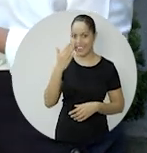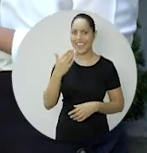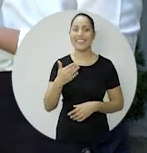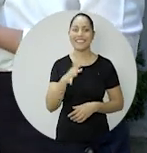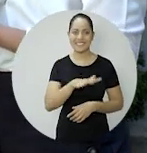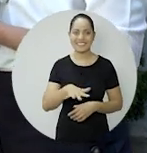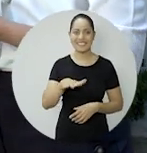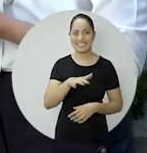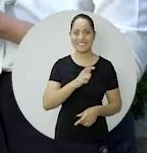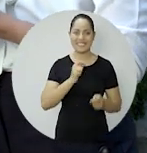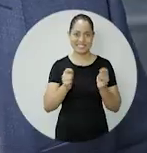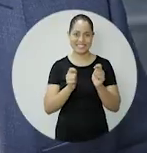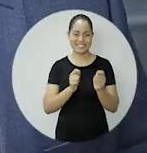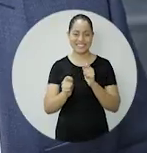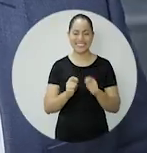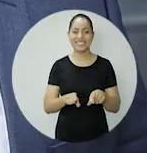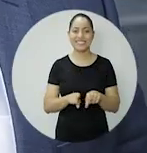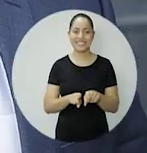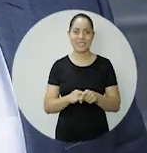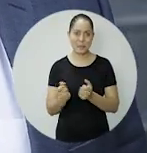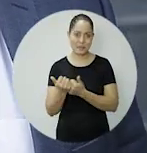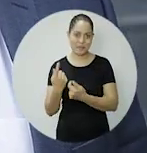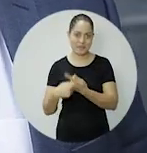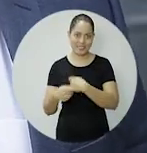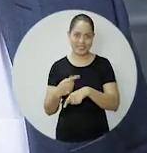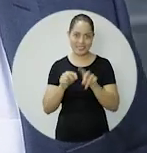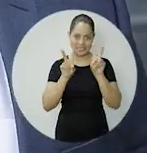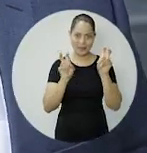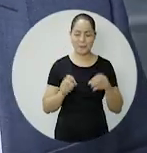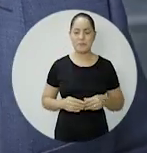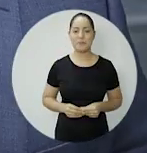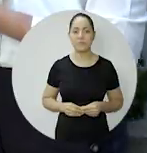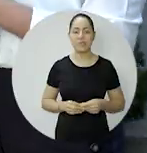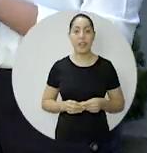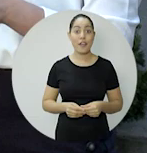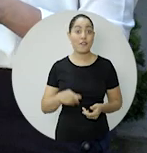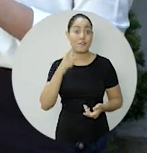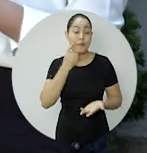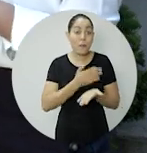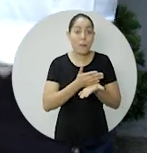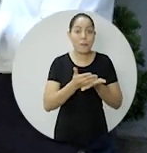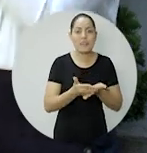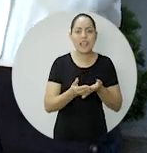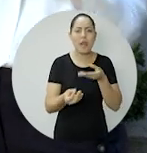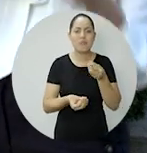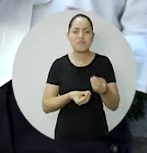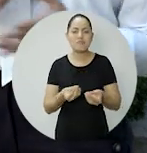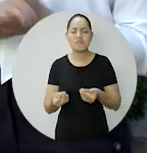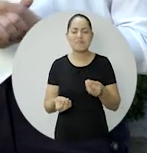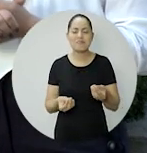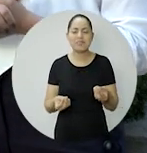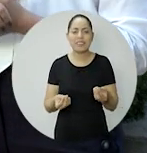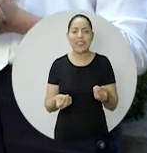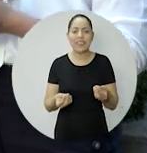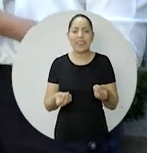conosco. Obrigado pelo espaço para falar um pouco sobre o trabalho das caixas de assistência. Vamos começar então pelo início das caixas de assistência,